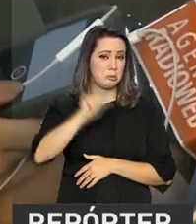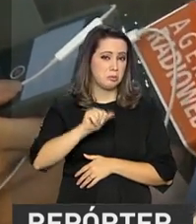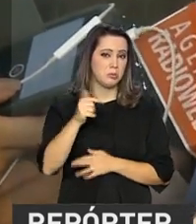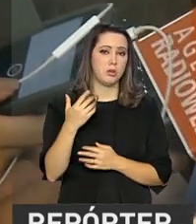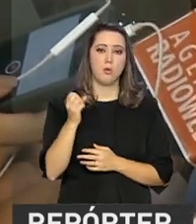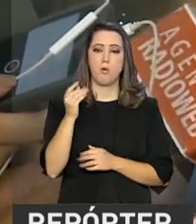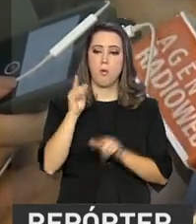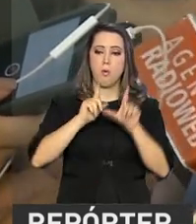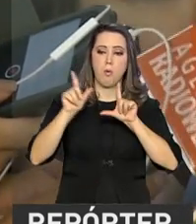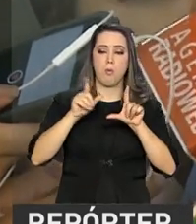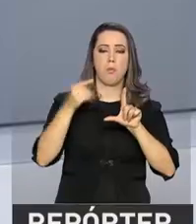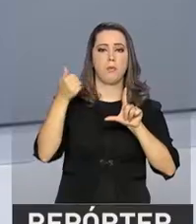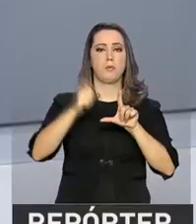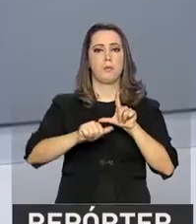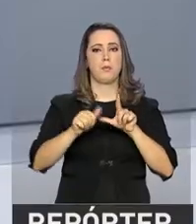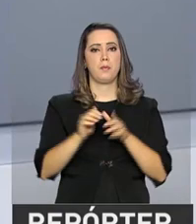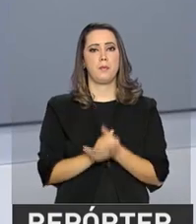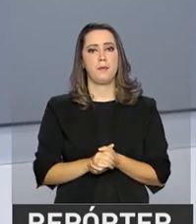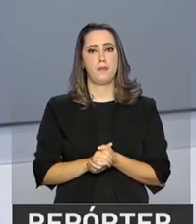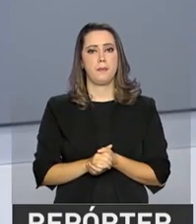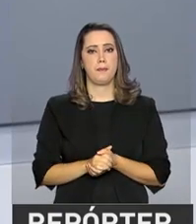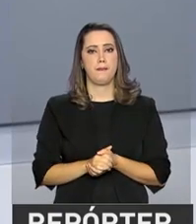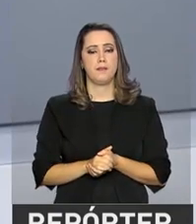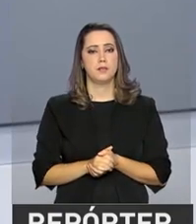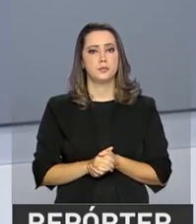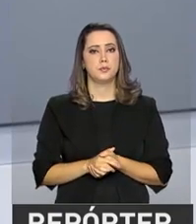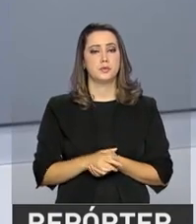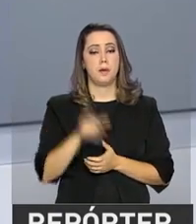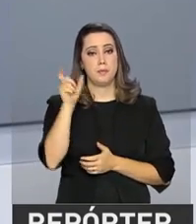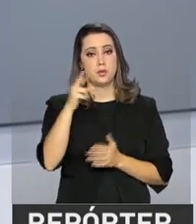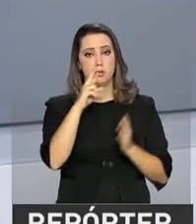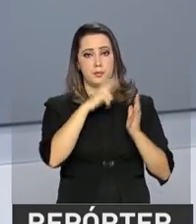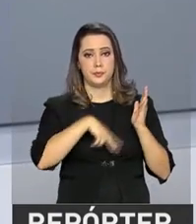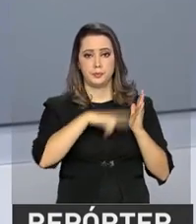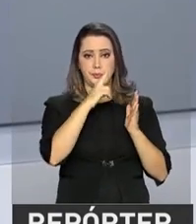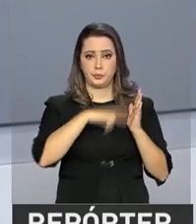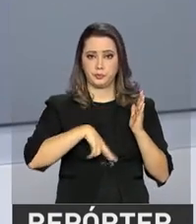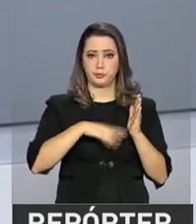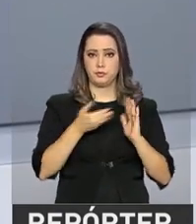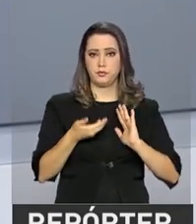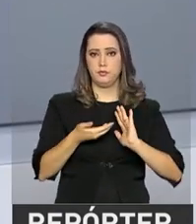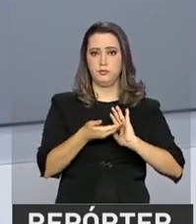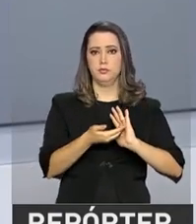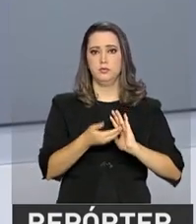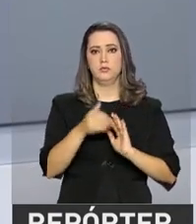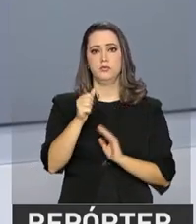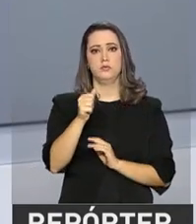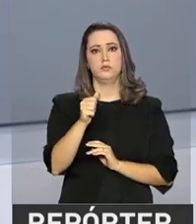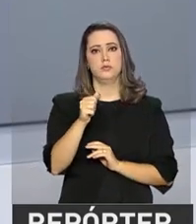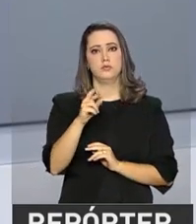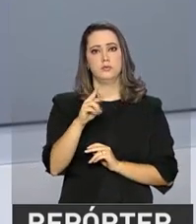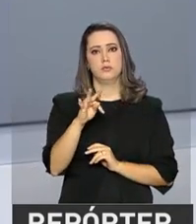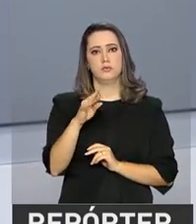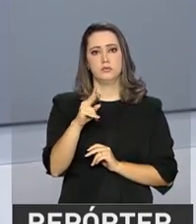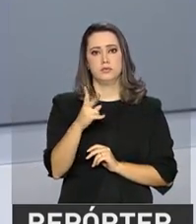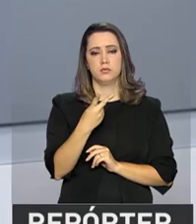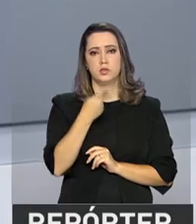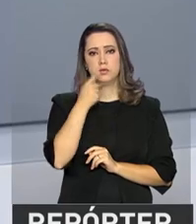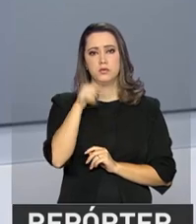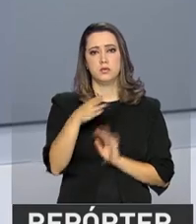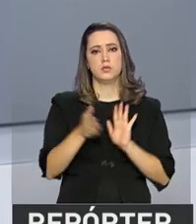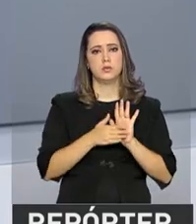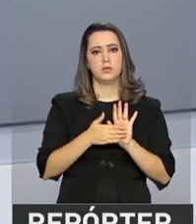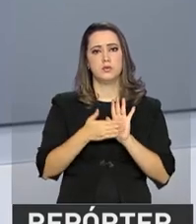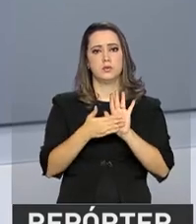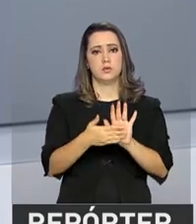veiculado erradamente o relator da reforma da previdência na câmara dos deputados arthur maia disse hoje que a proposta